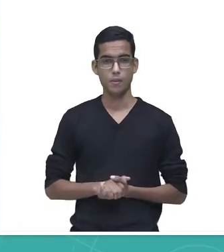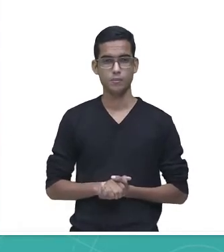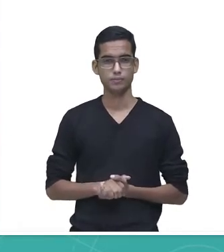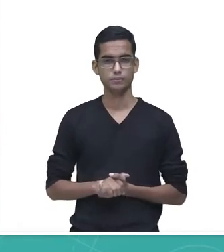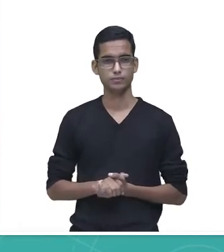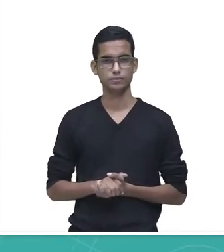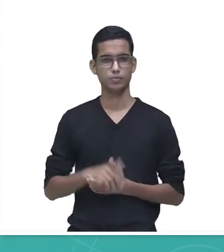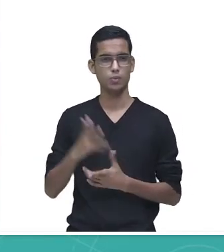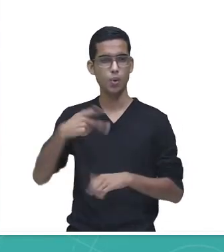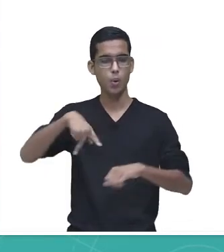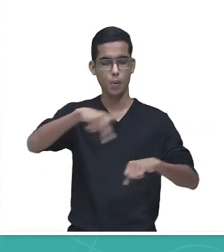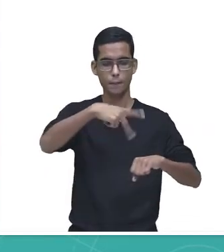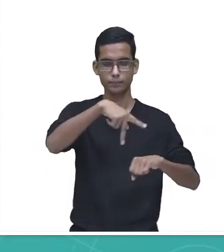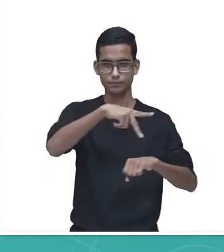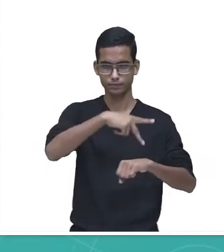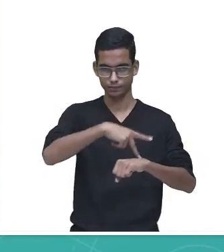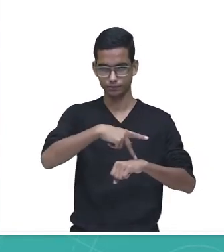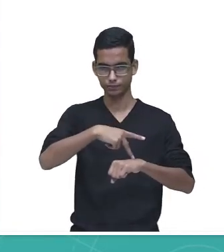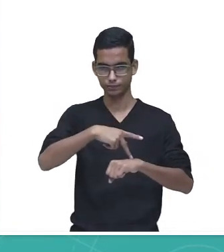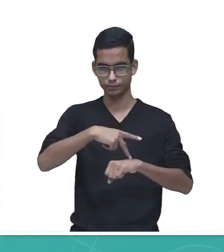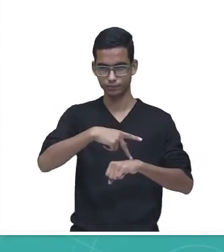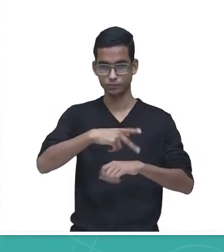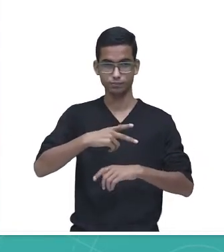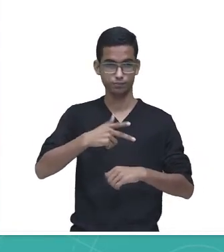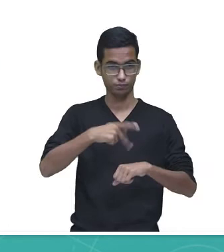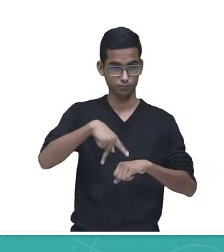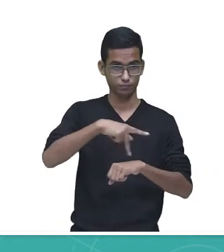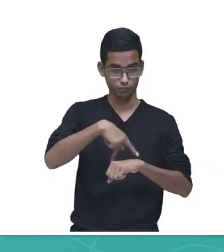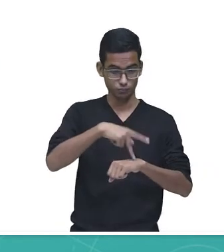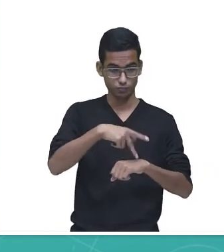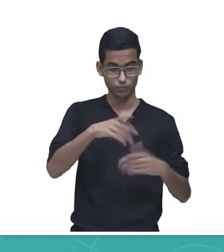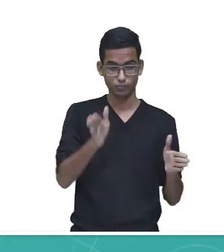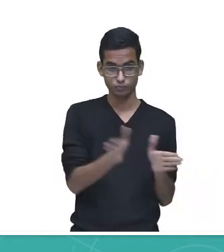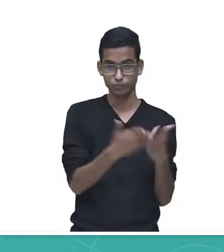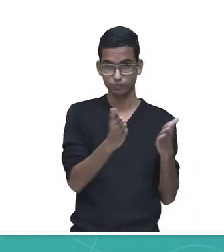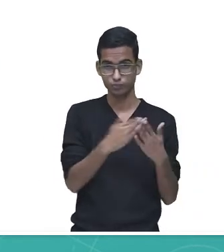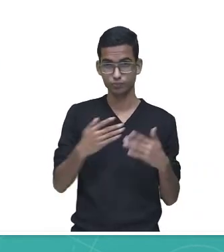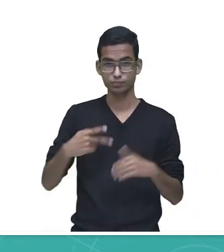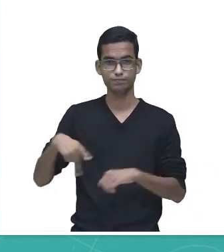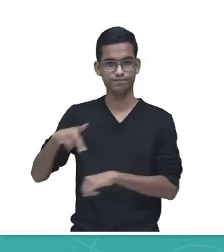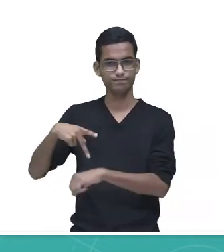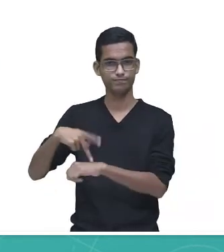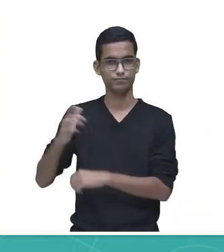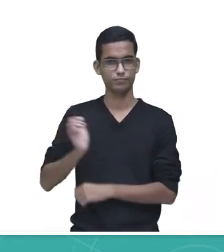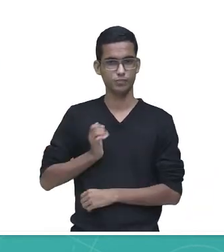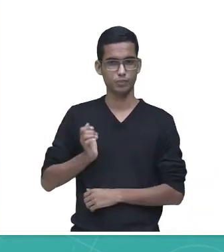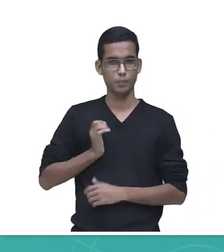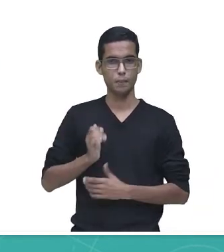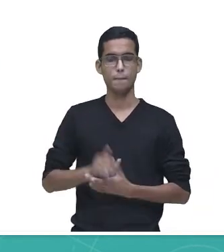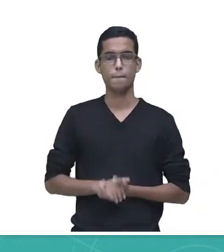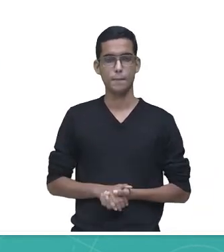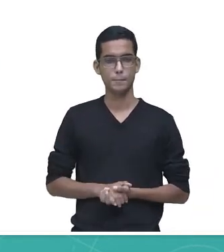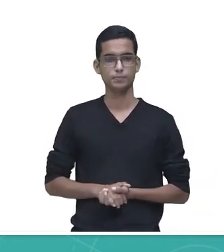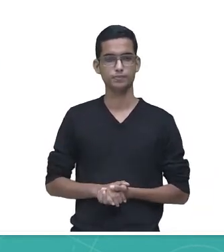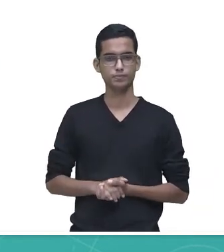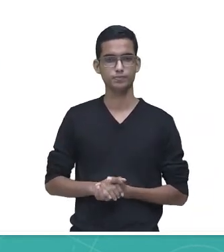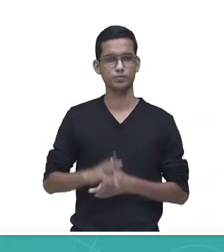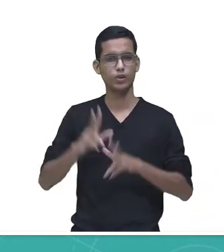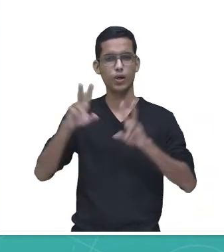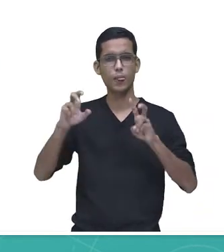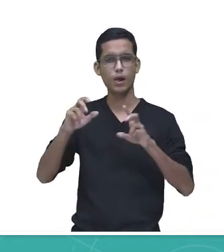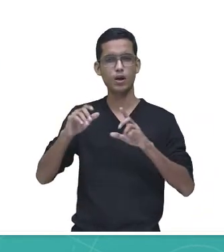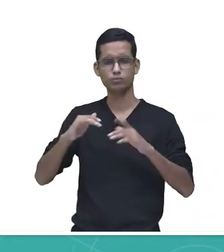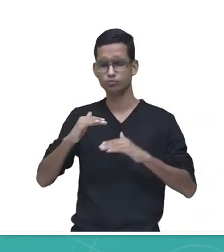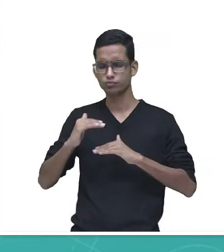os países ricos e países pobres, a classificação que foi usada por muito tempo. Tá? Esse termo, desenvolvido,